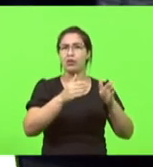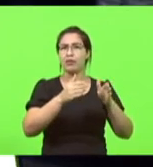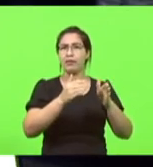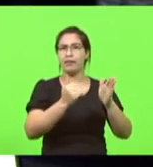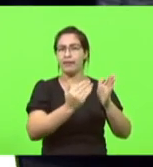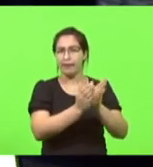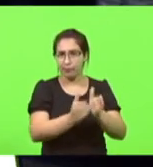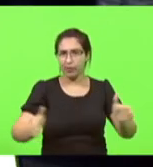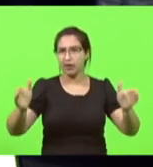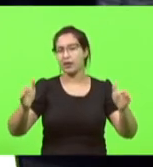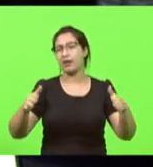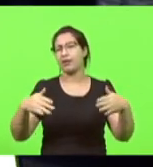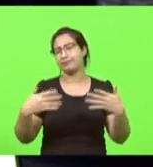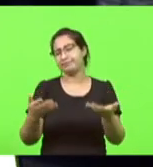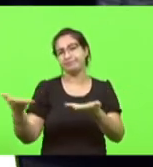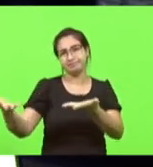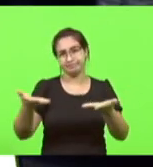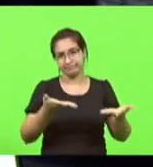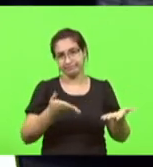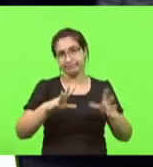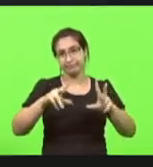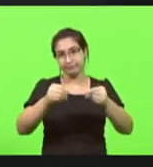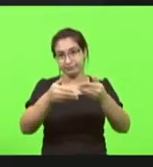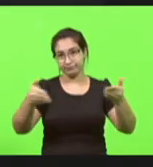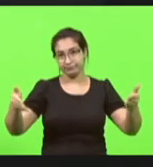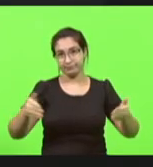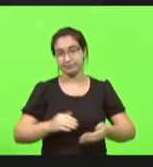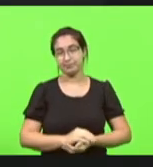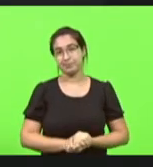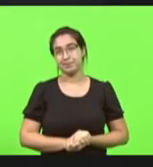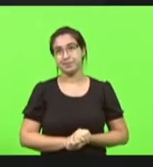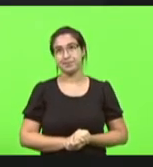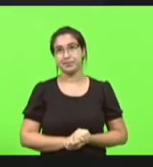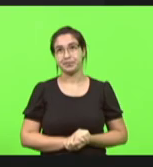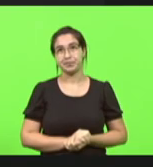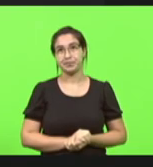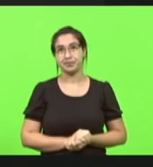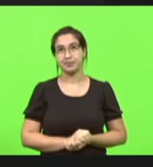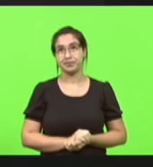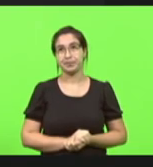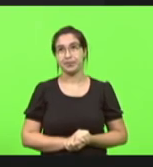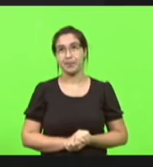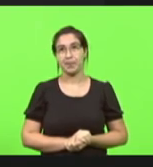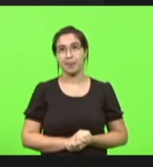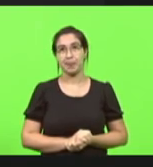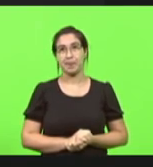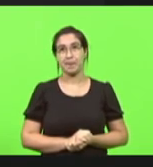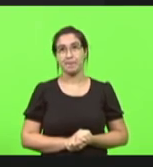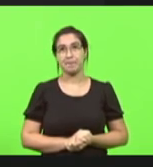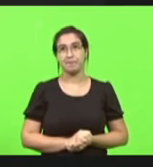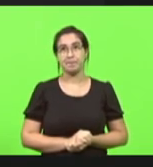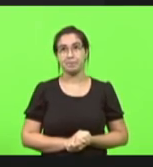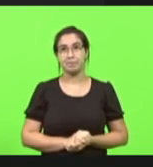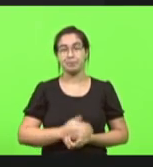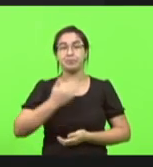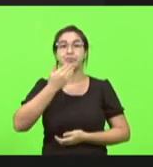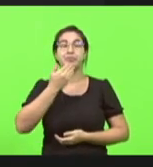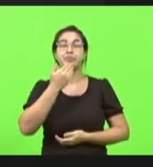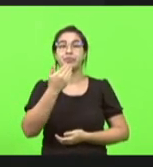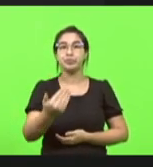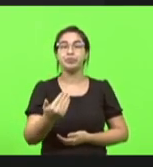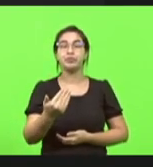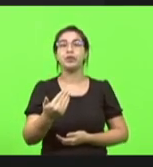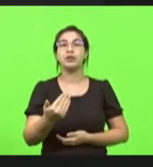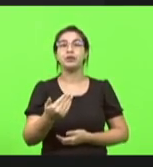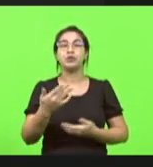deputadas, então eu quero estender o convite. Obrigada. Moção 539, autor deputado Ismael dos Santos, manifestando apelo ao superintendente estadual